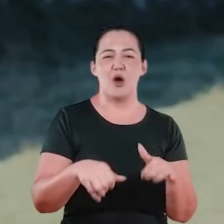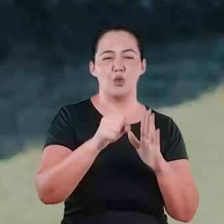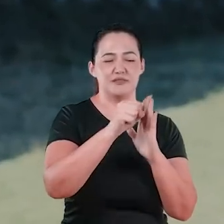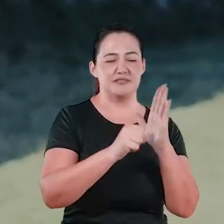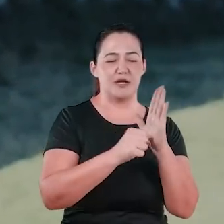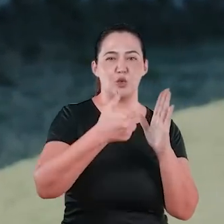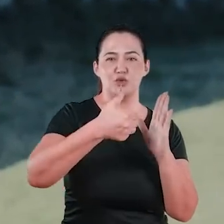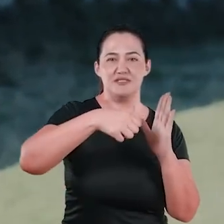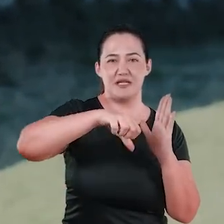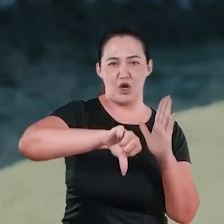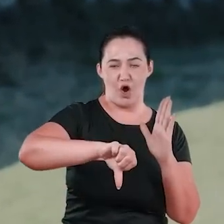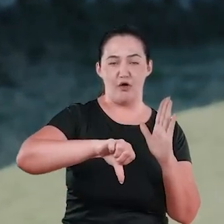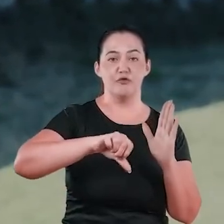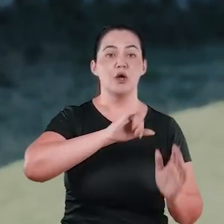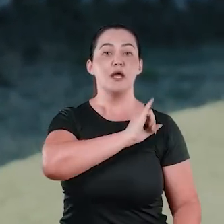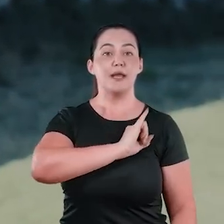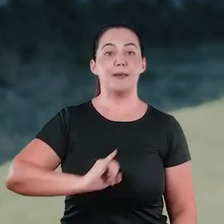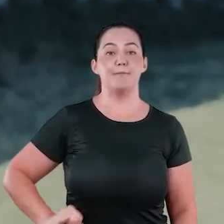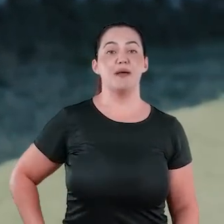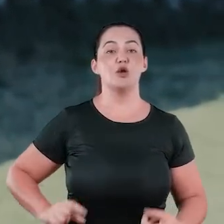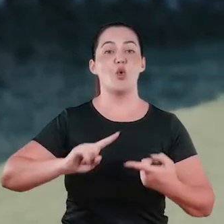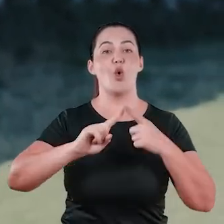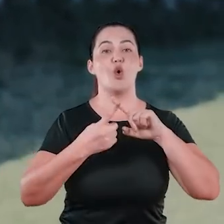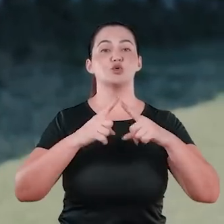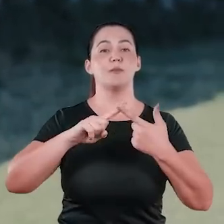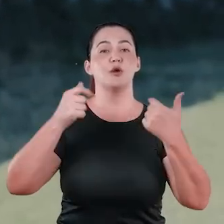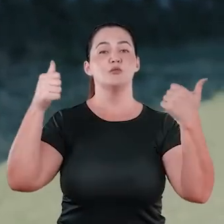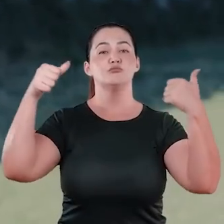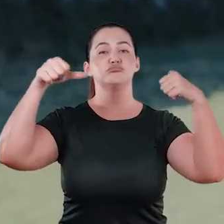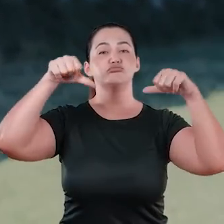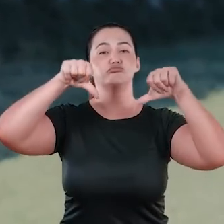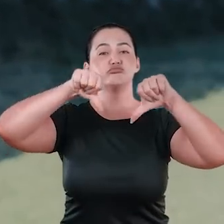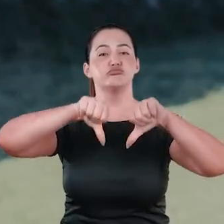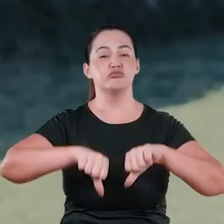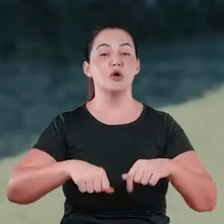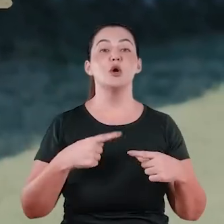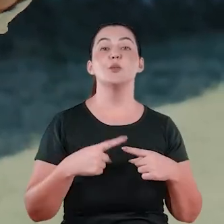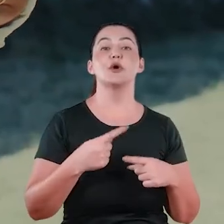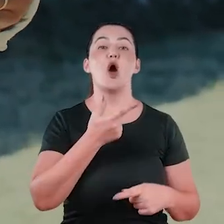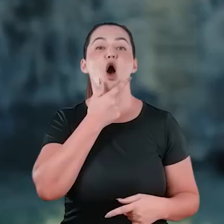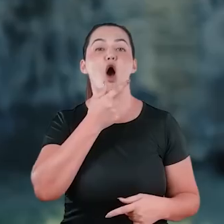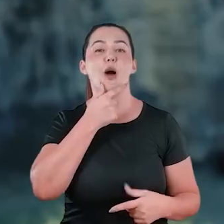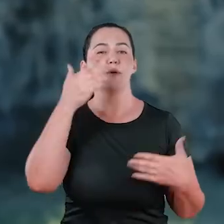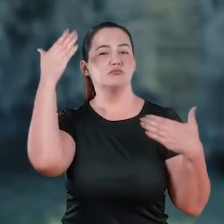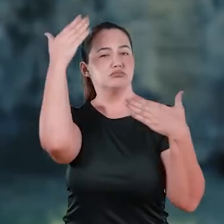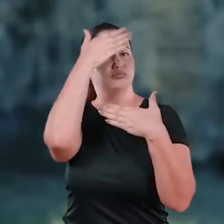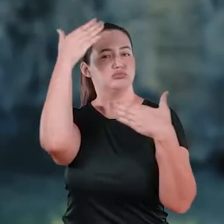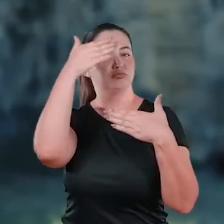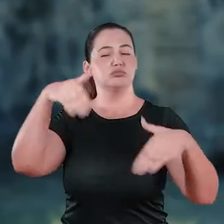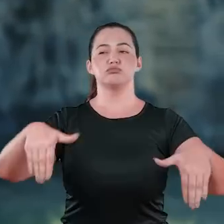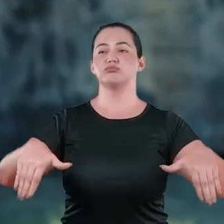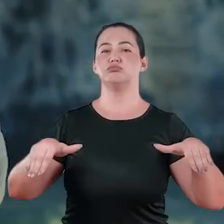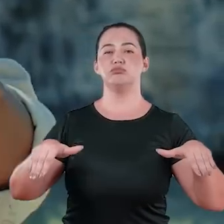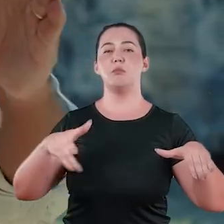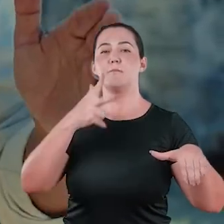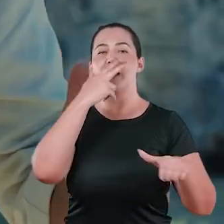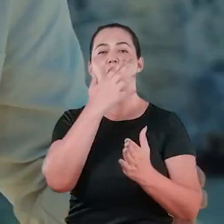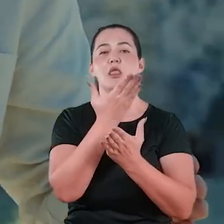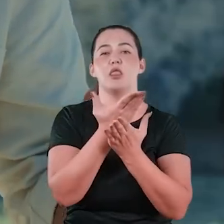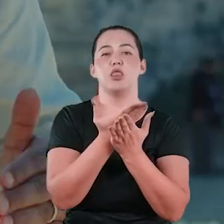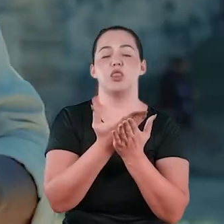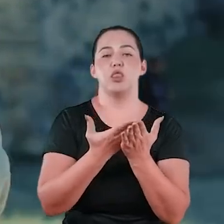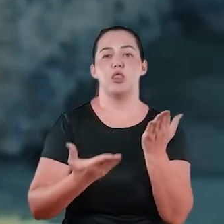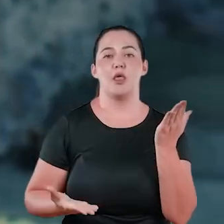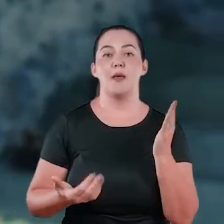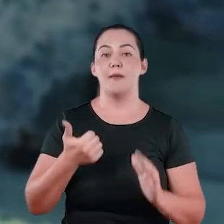tem uma decadência do Império Otomano quando os sultões começam a perder o poder. Então, em